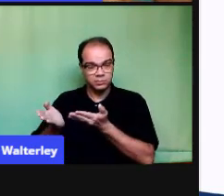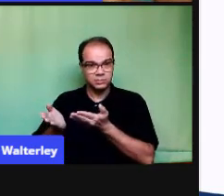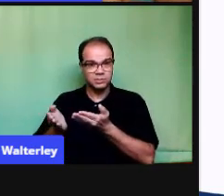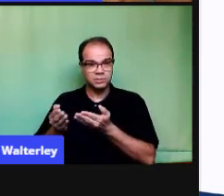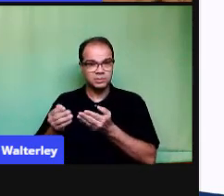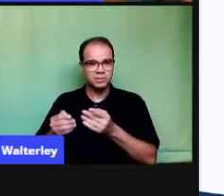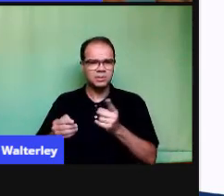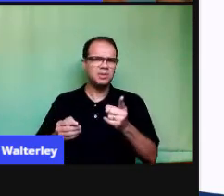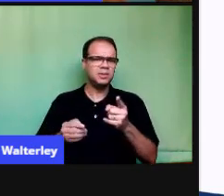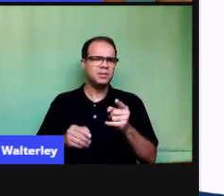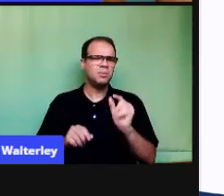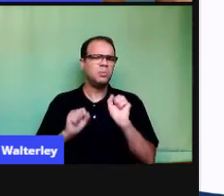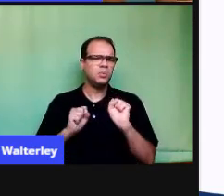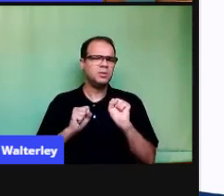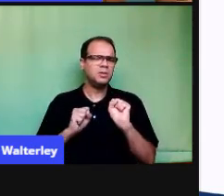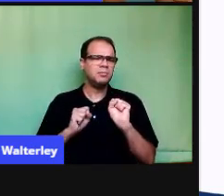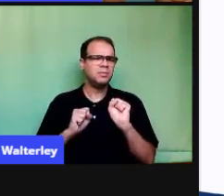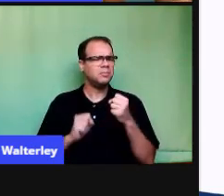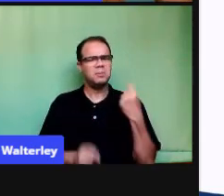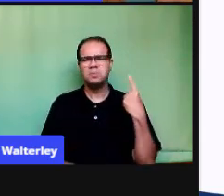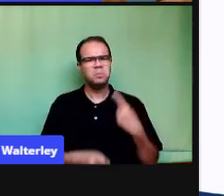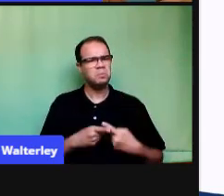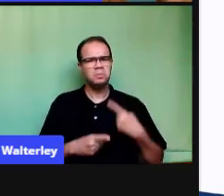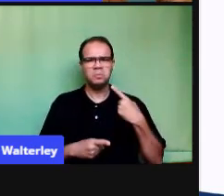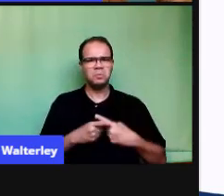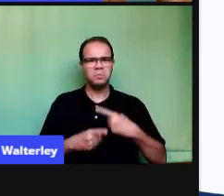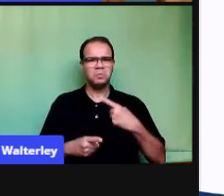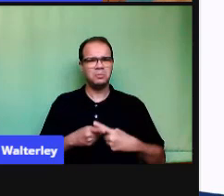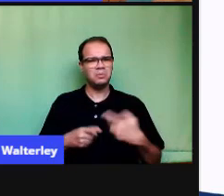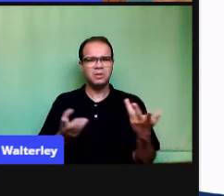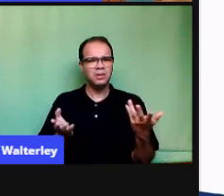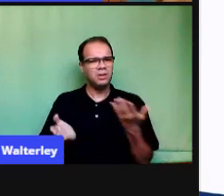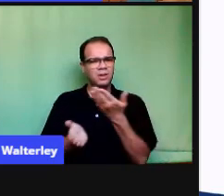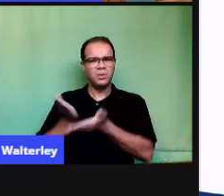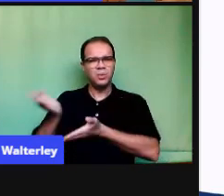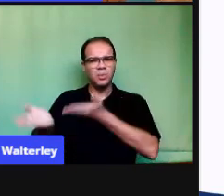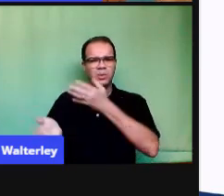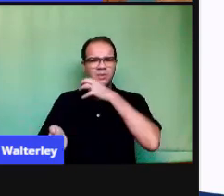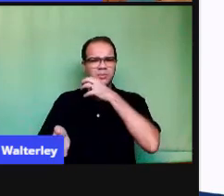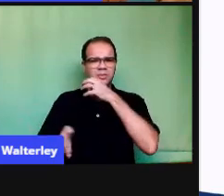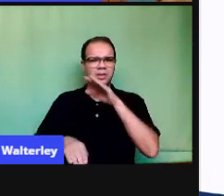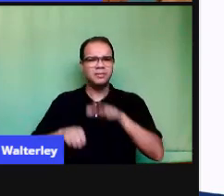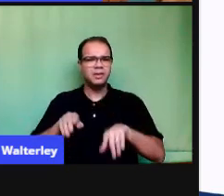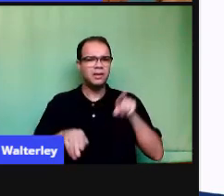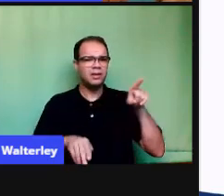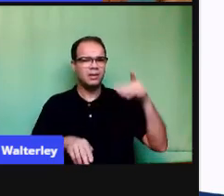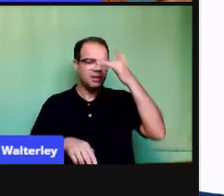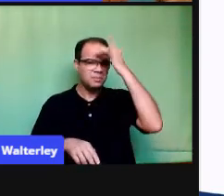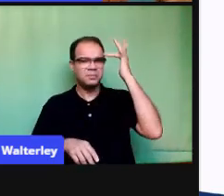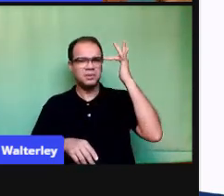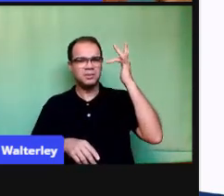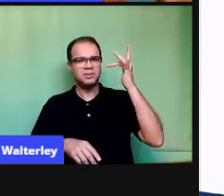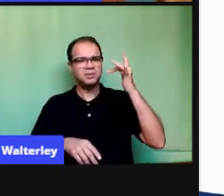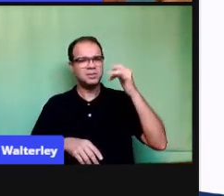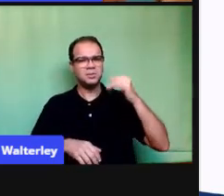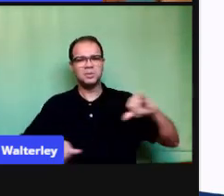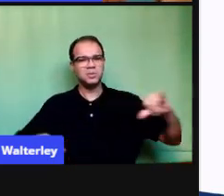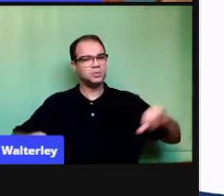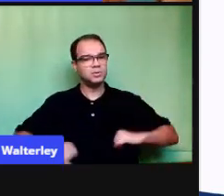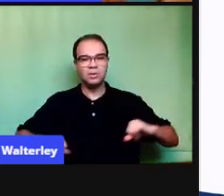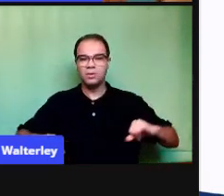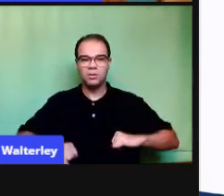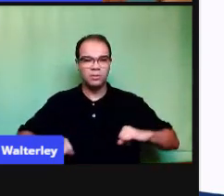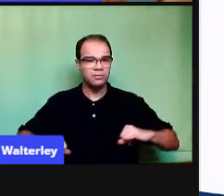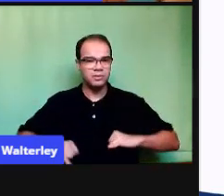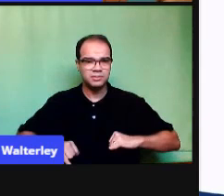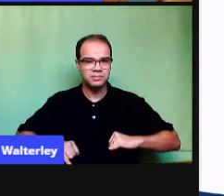devem ter perguntado, por que falar de bem-estar animal se a gente tem pessoas em condições de vulnerabilidade, pessoas